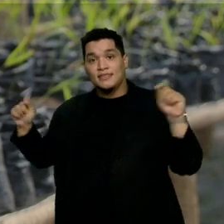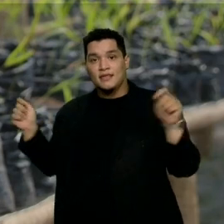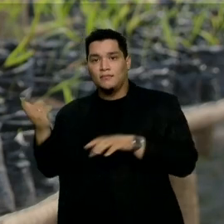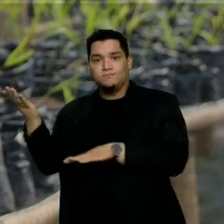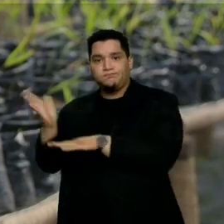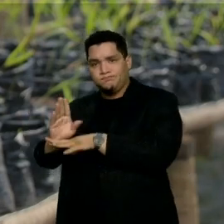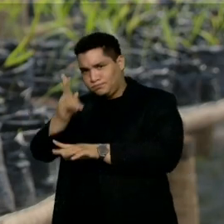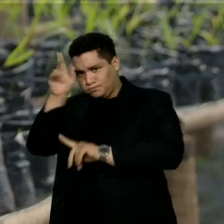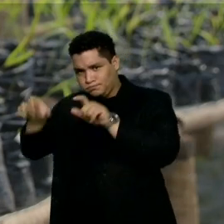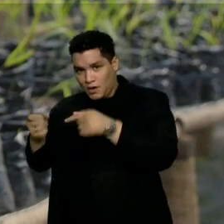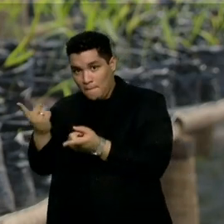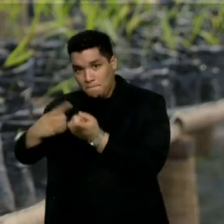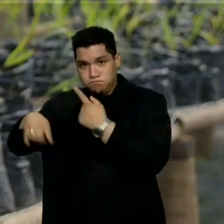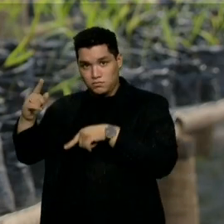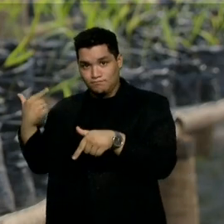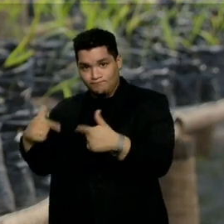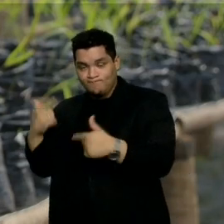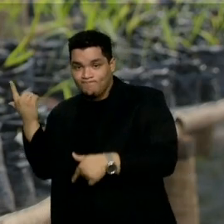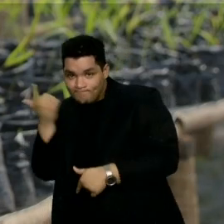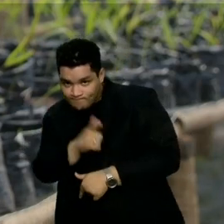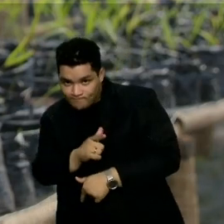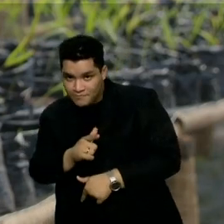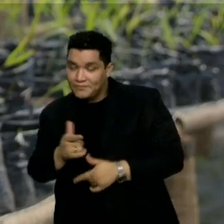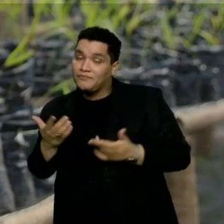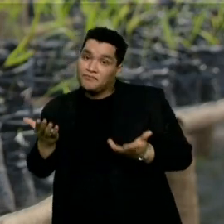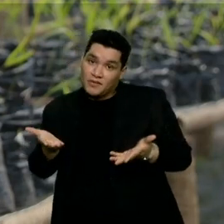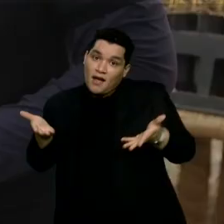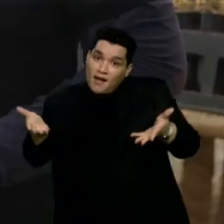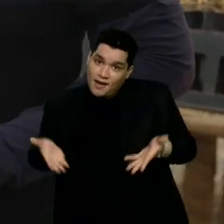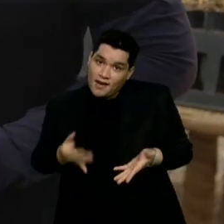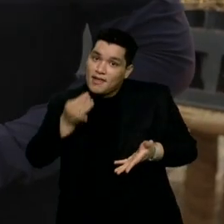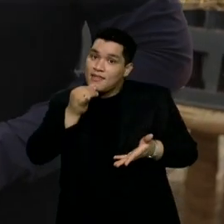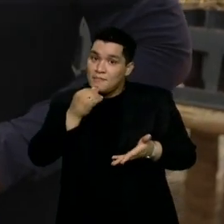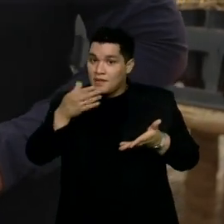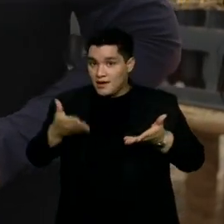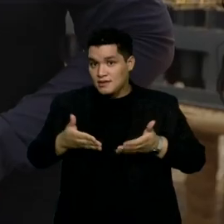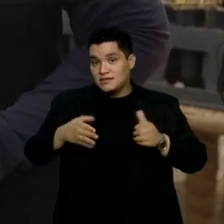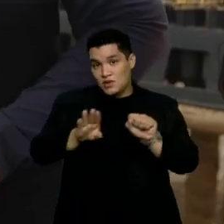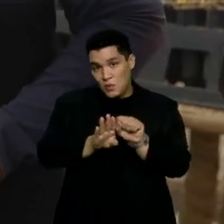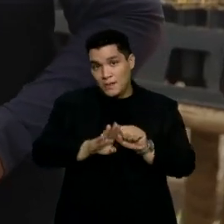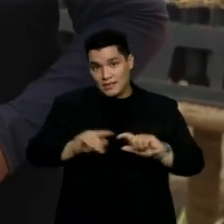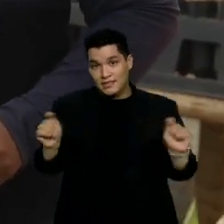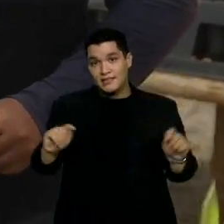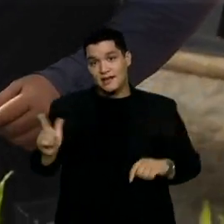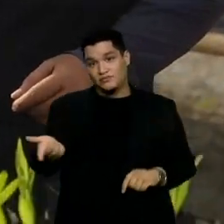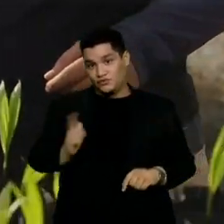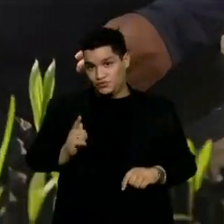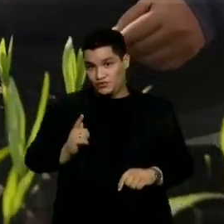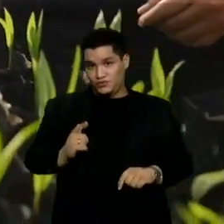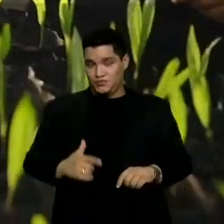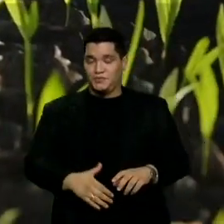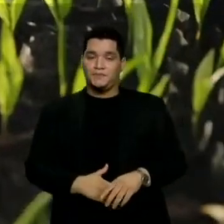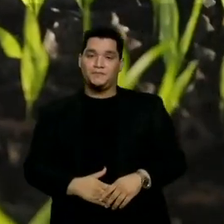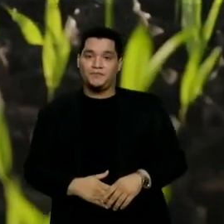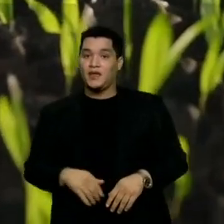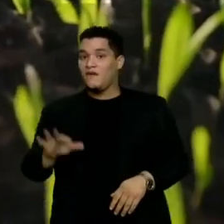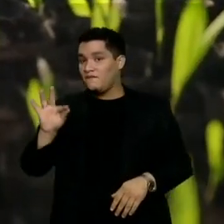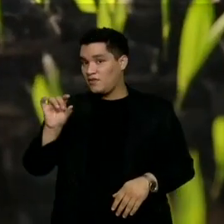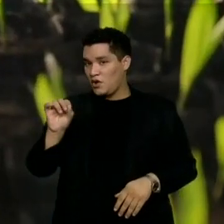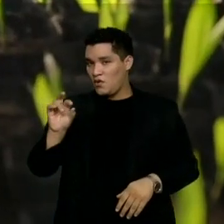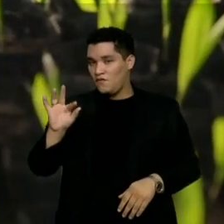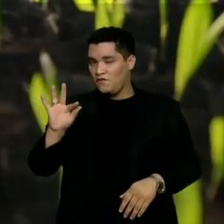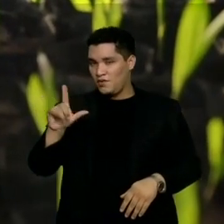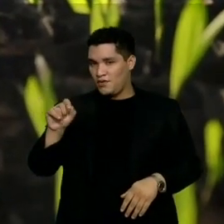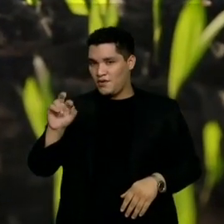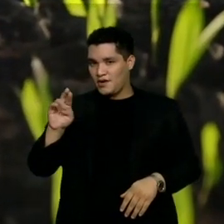emprego e renda pra população que é o que tá acontecendo aqui no município de São Bento o Floresta viva Maranhão prevê ações voltadas para recuperação